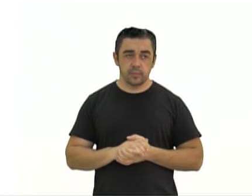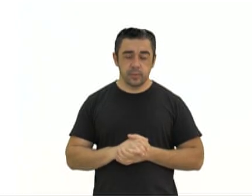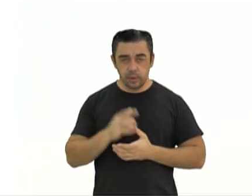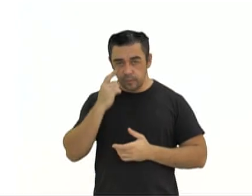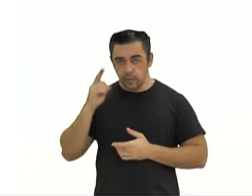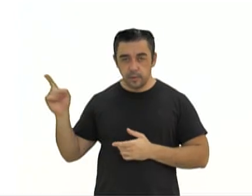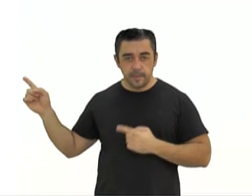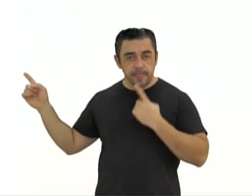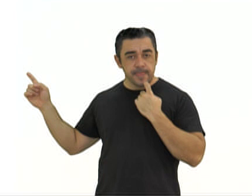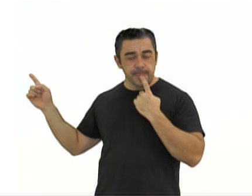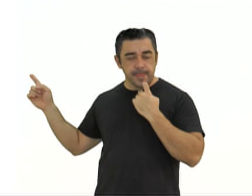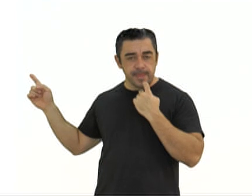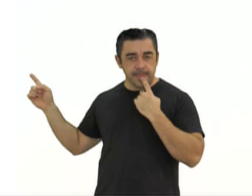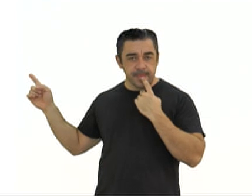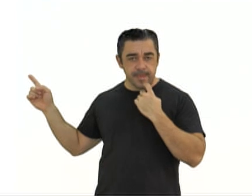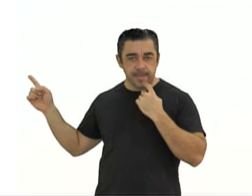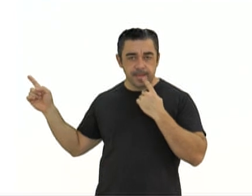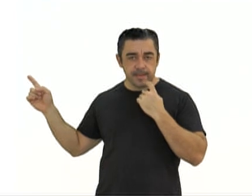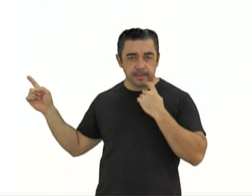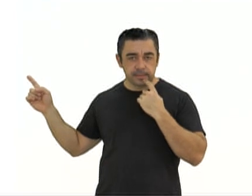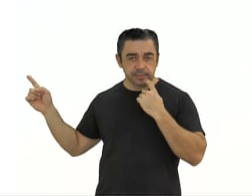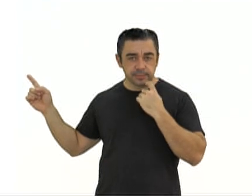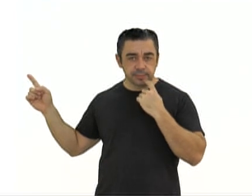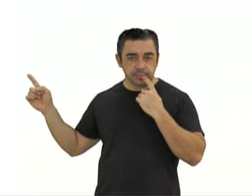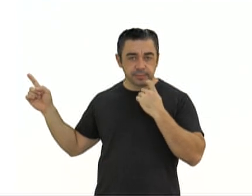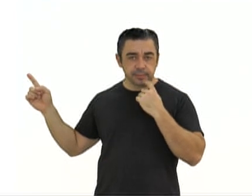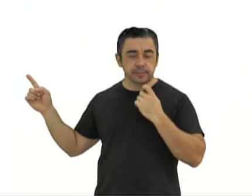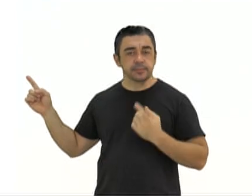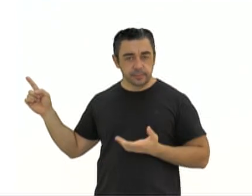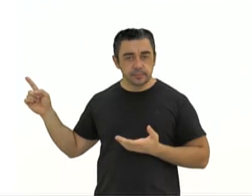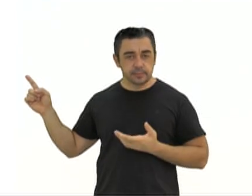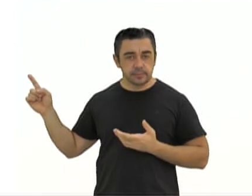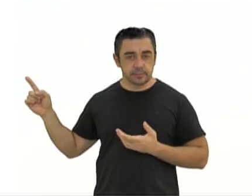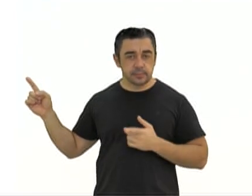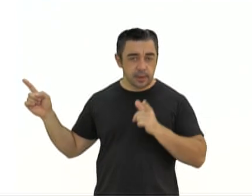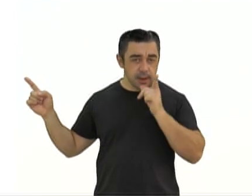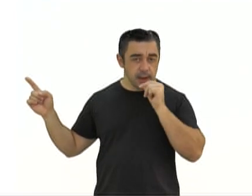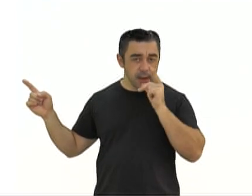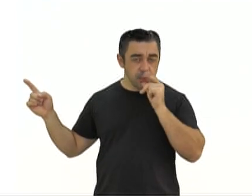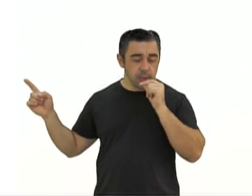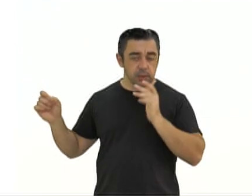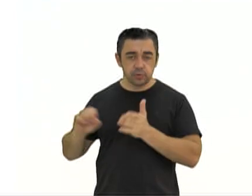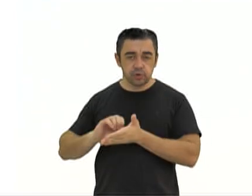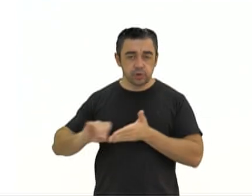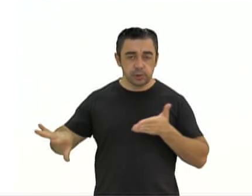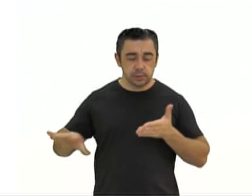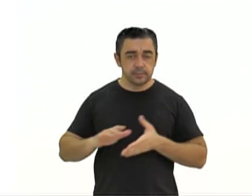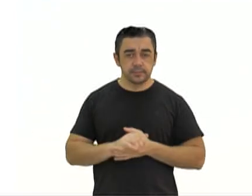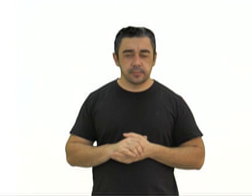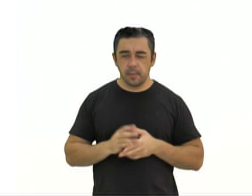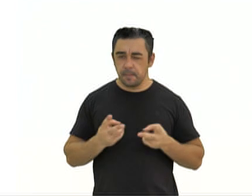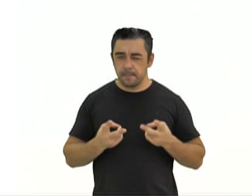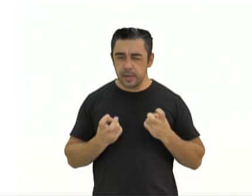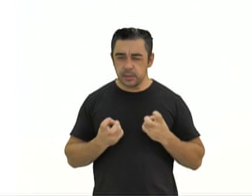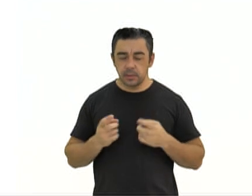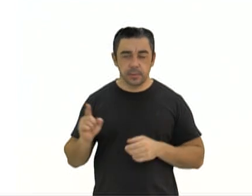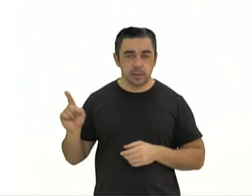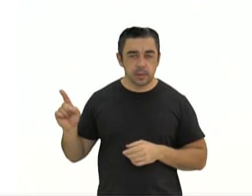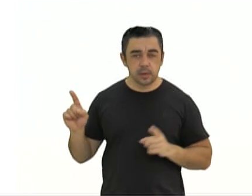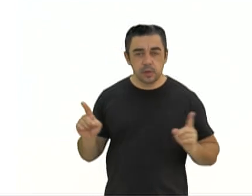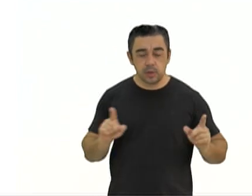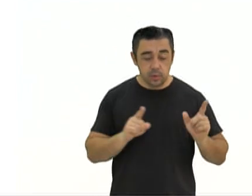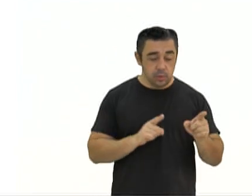que está em vermelho na tela de vocês aí também, certo? É a água que é liberada. Perceba que no composto do